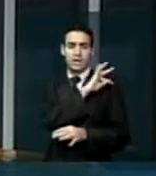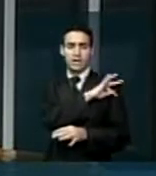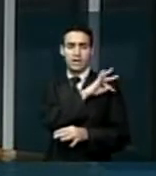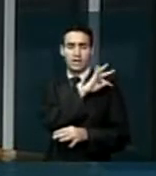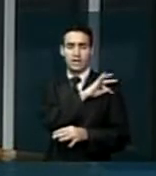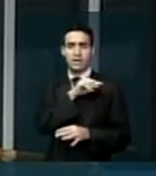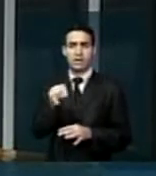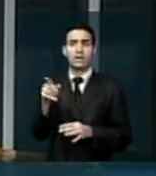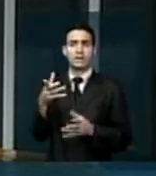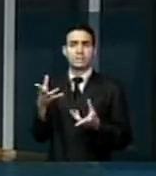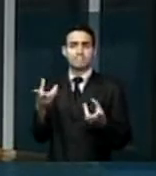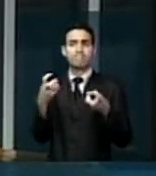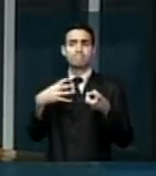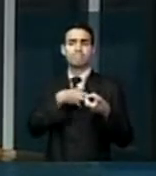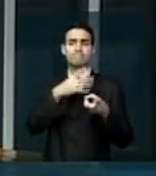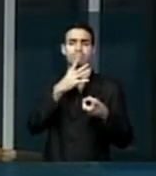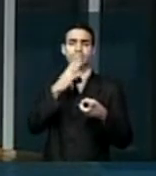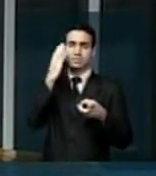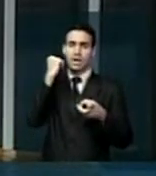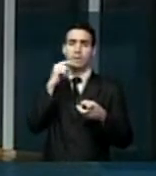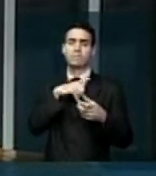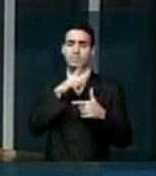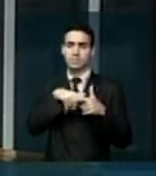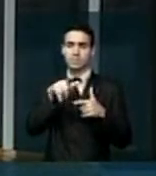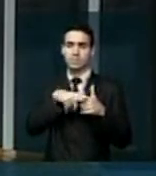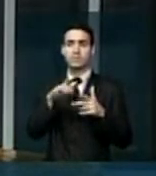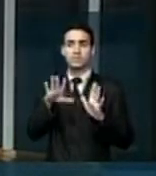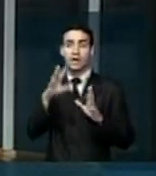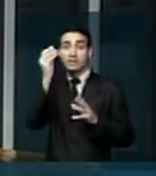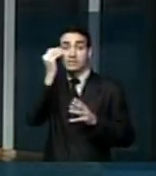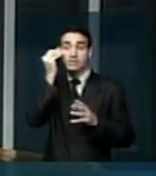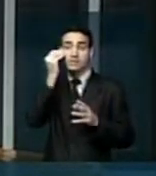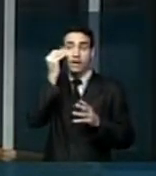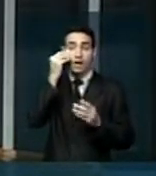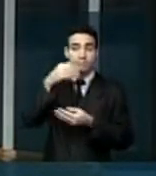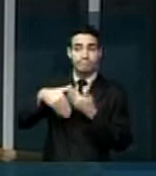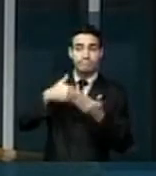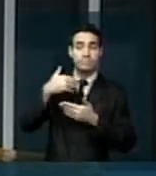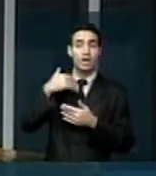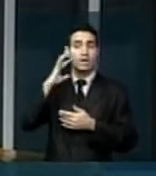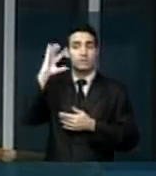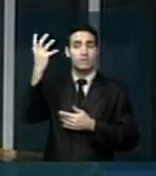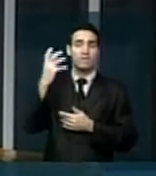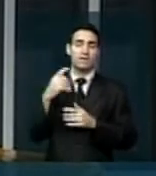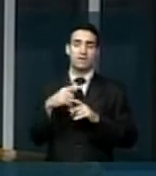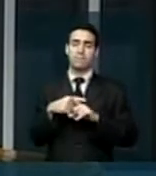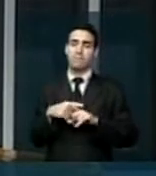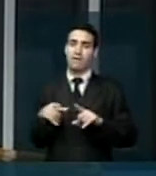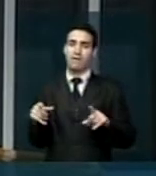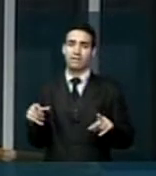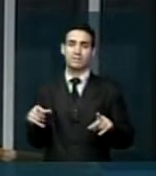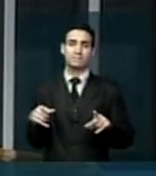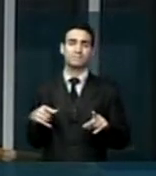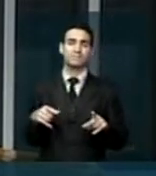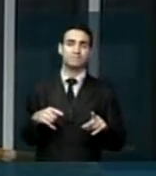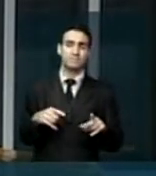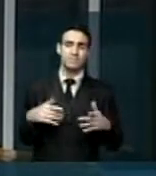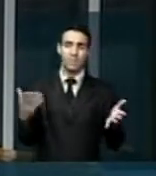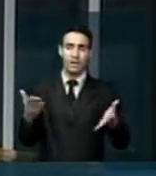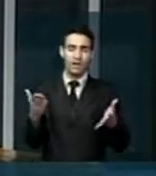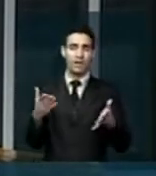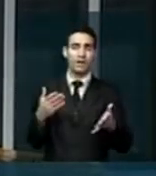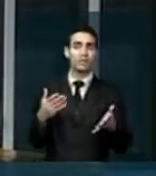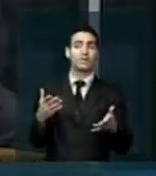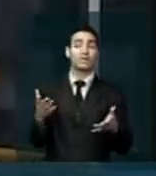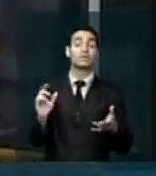bastante sensível ao problema, tem tentado contornar a situação, mas acho que agora a situação ela virou